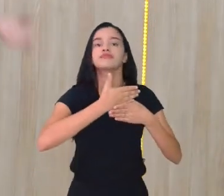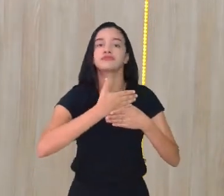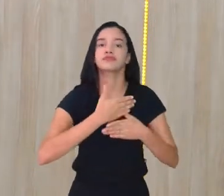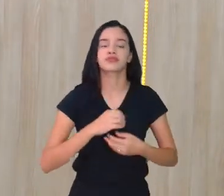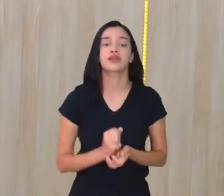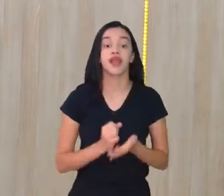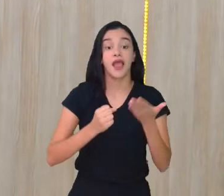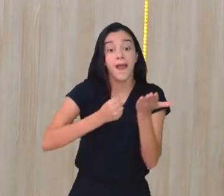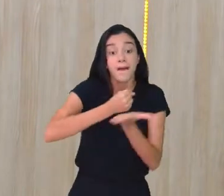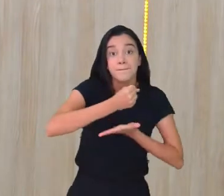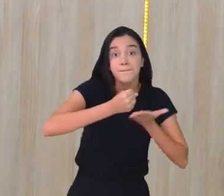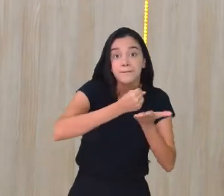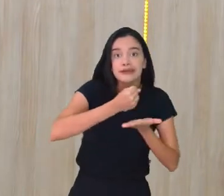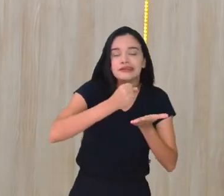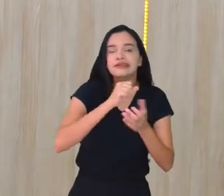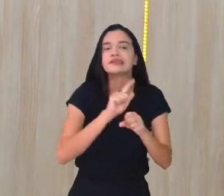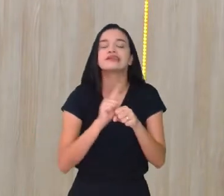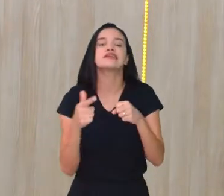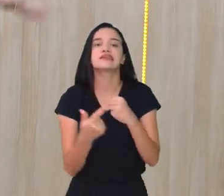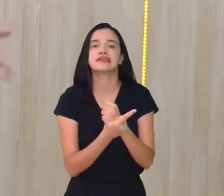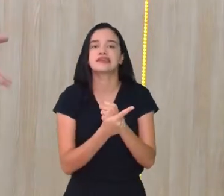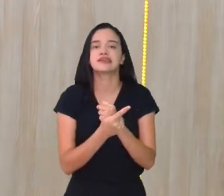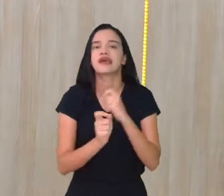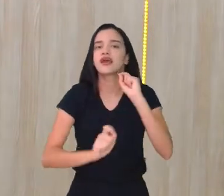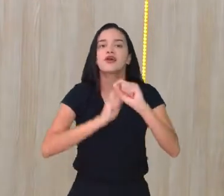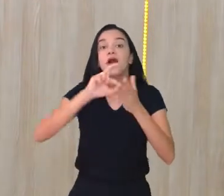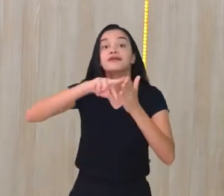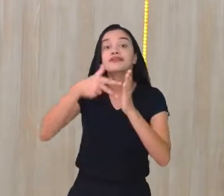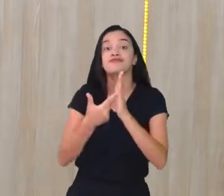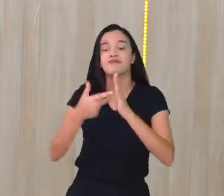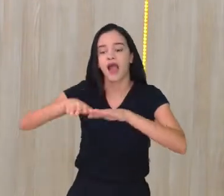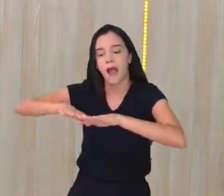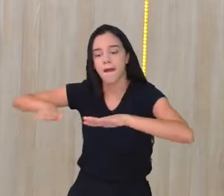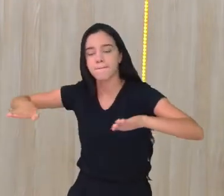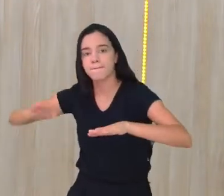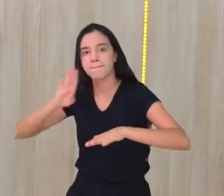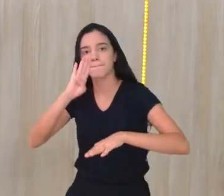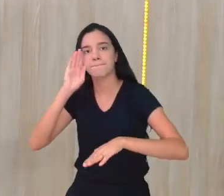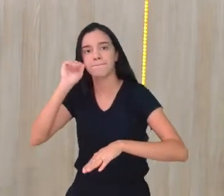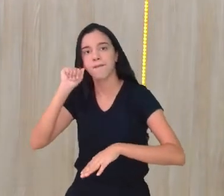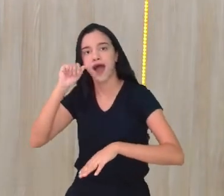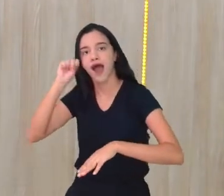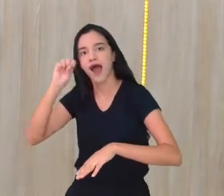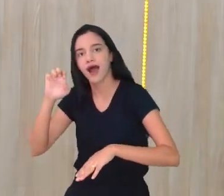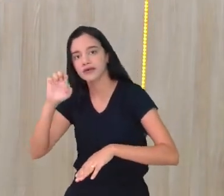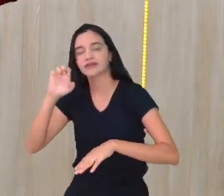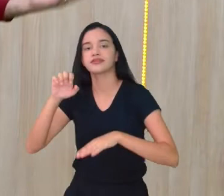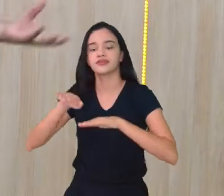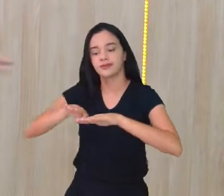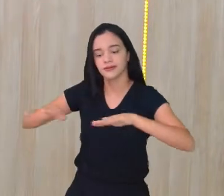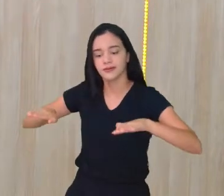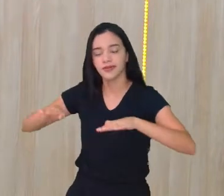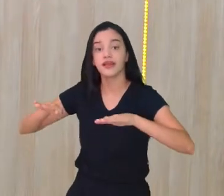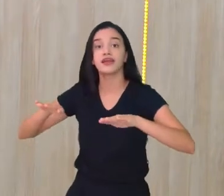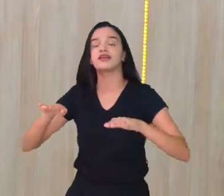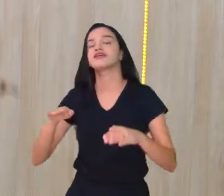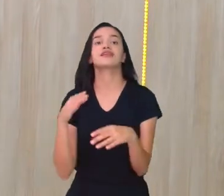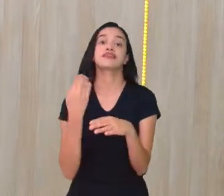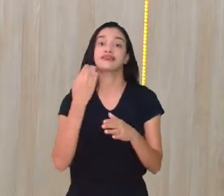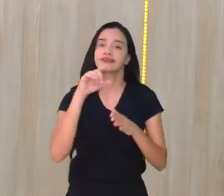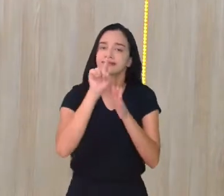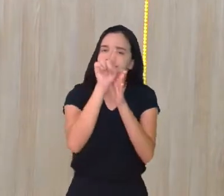categoria base lá da geografia, então o que é a base? Aquilo que vai estar ali fazendo a base da ciência